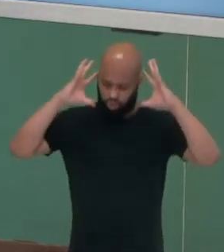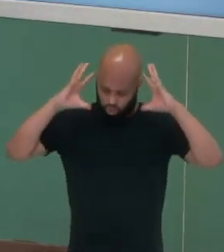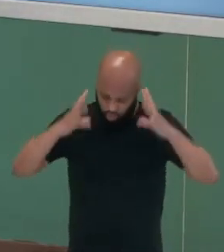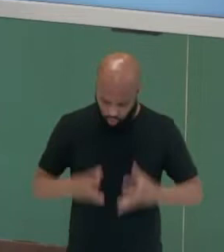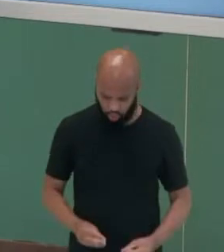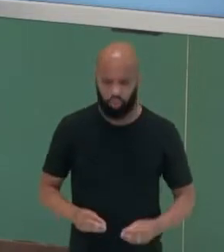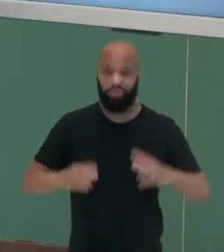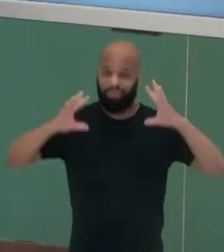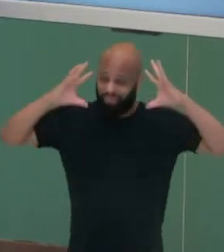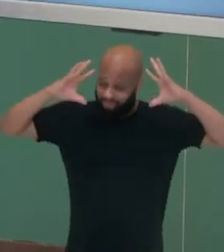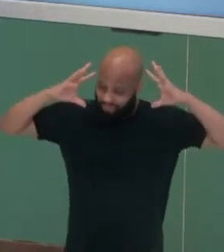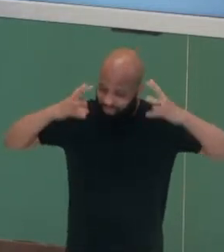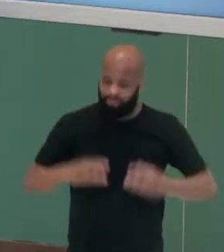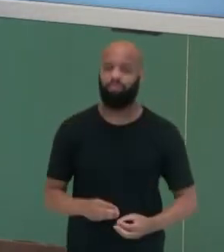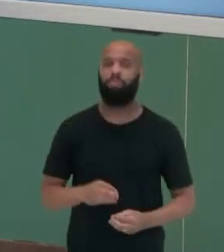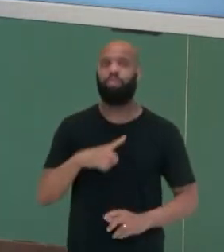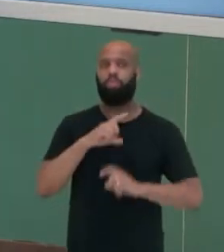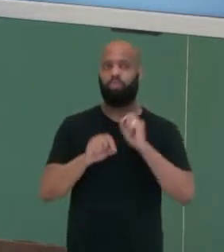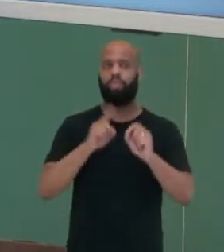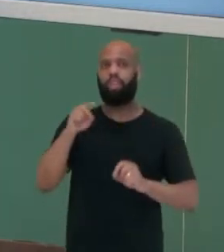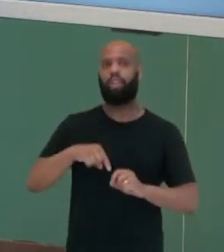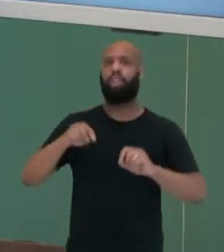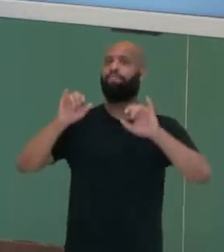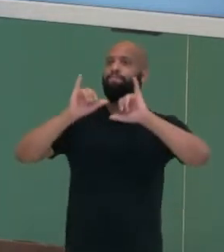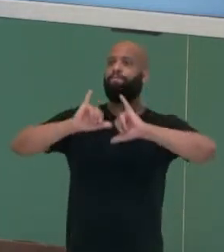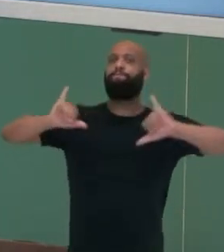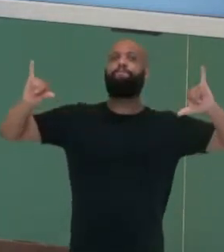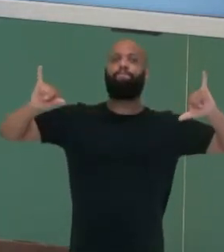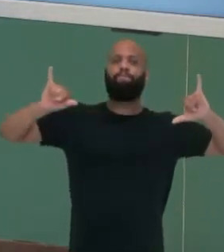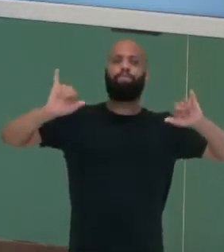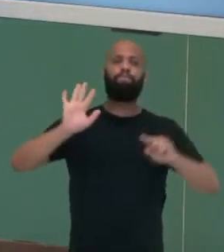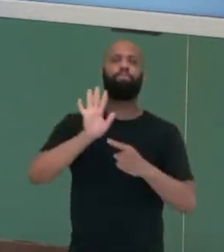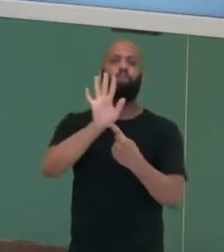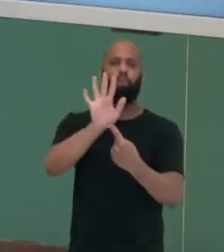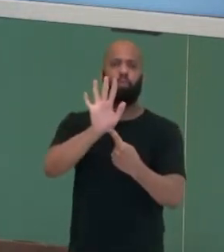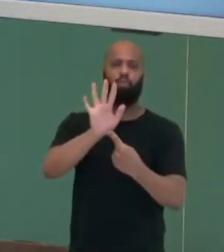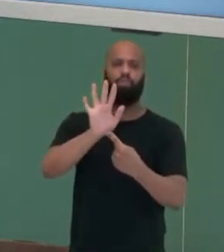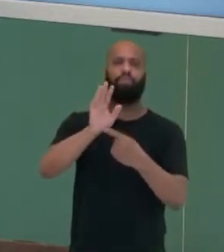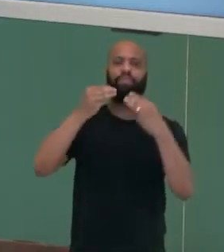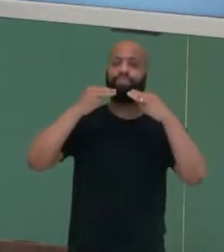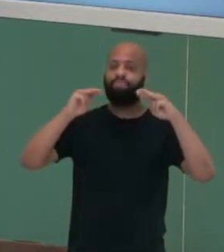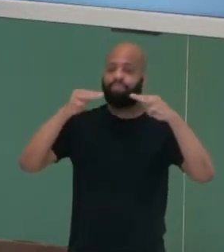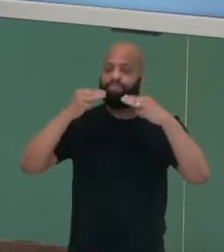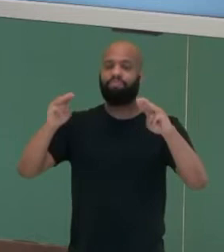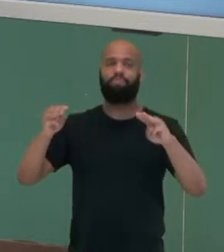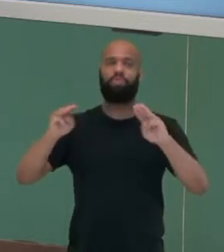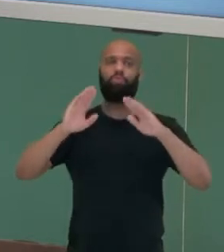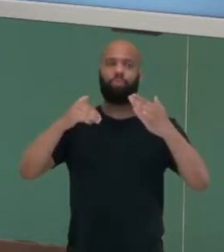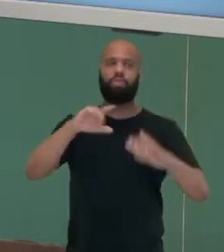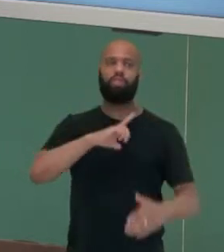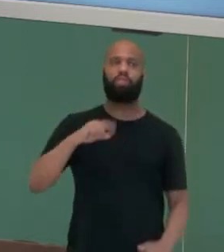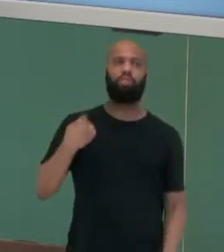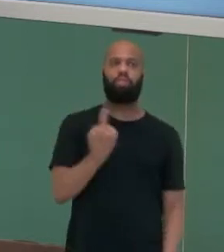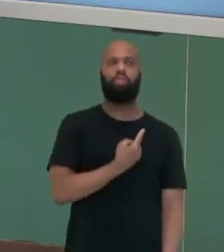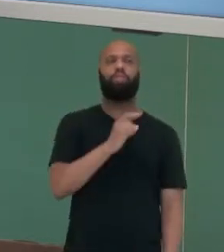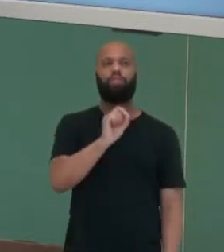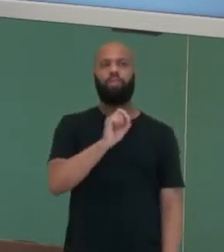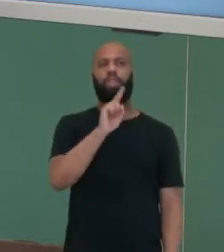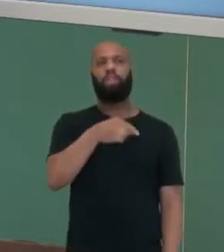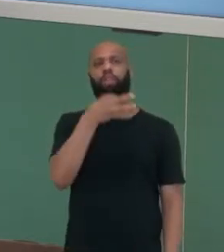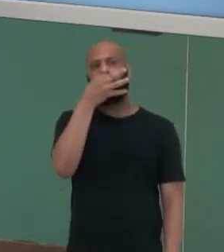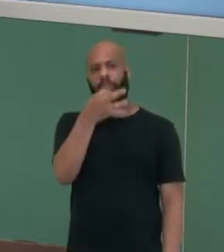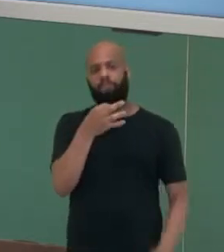bico dos sapatos, são mensagens, não é? São mensagens, ele está trazendo para nós uma crítica,